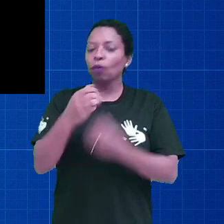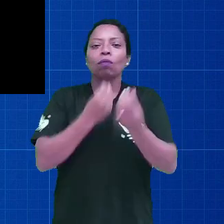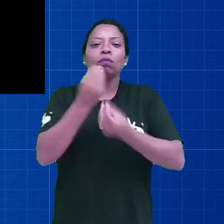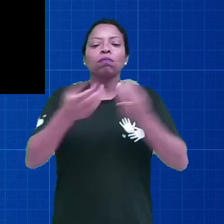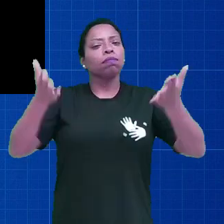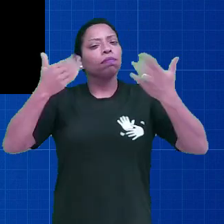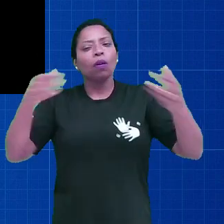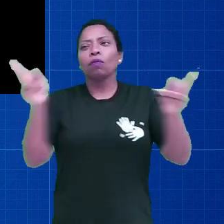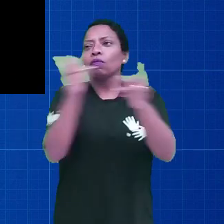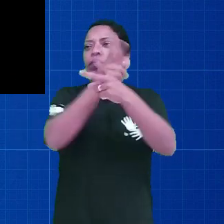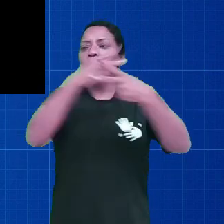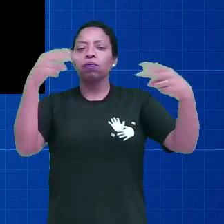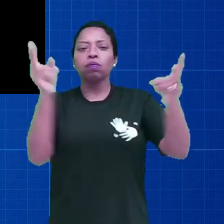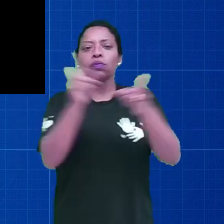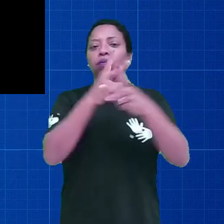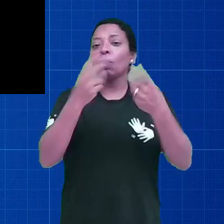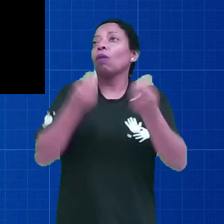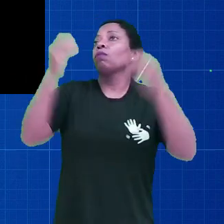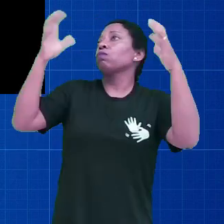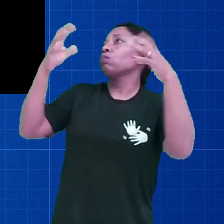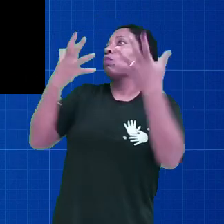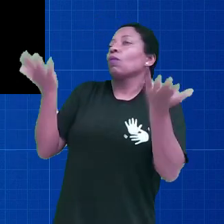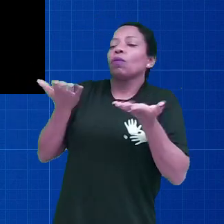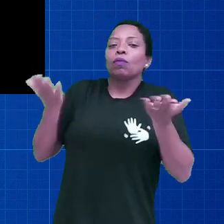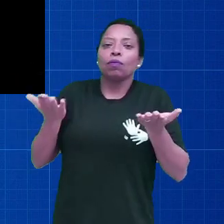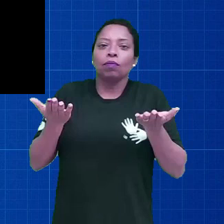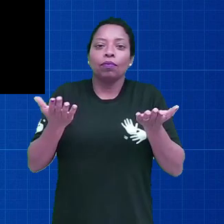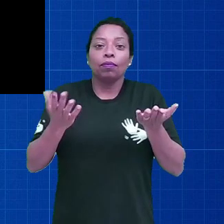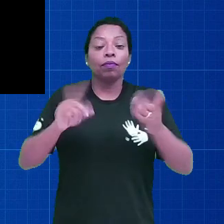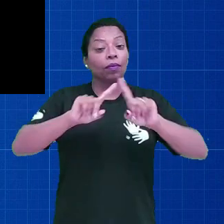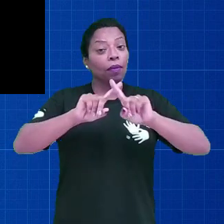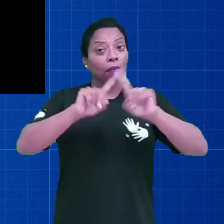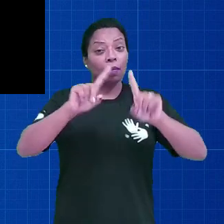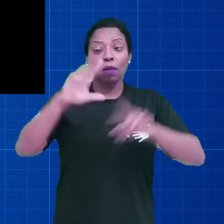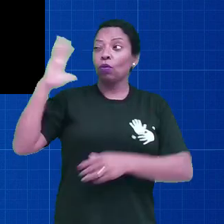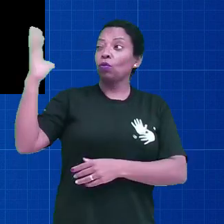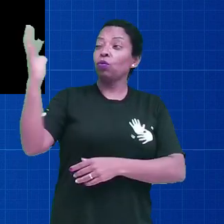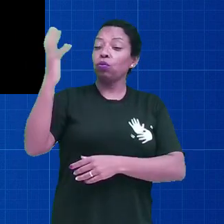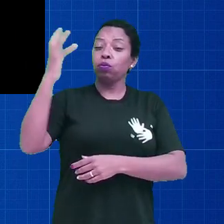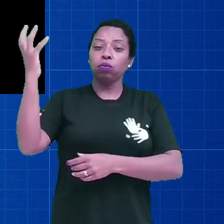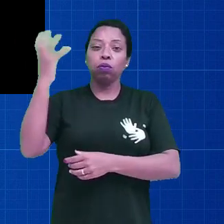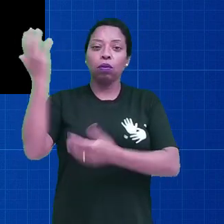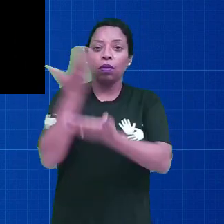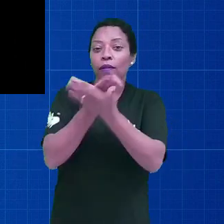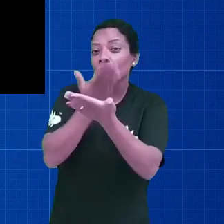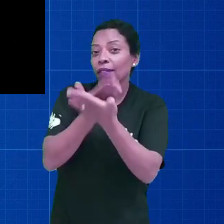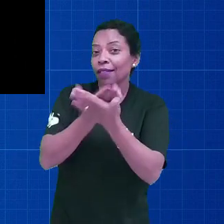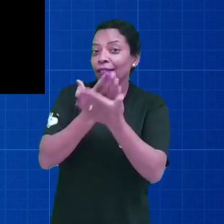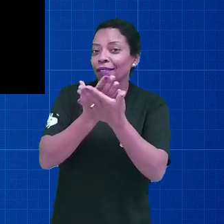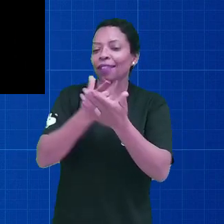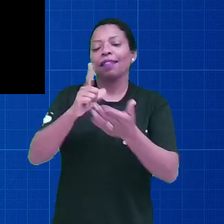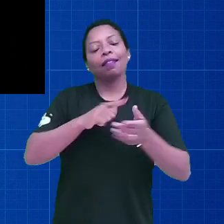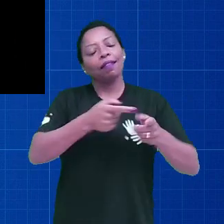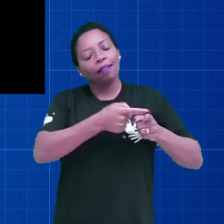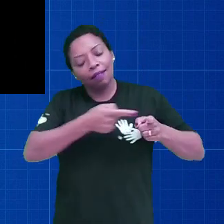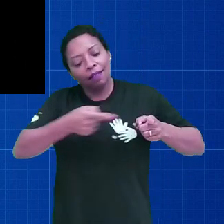precipitação. E quando nós nos referimos à climatologia, a um período maior. Então, aquela classificação que nós vemos de Köppen,